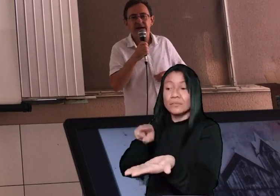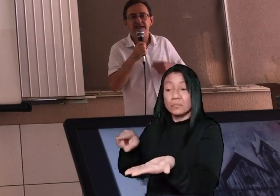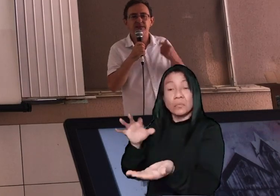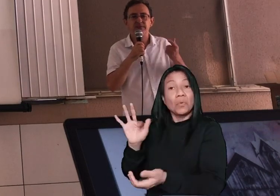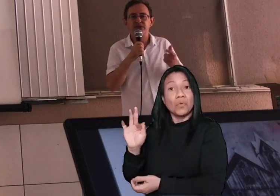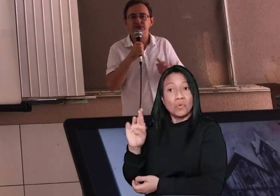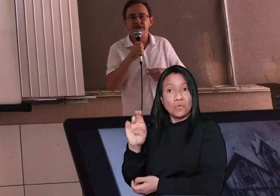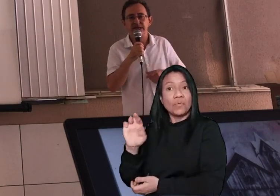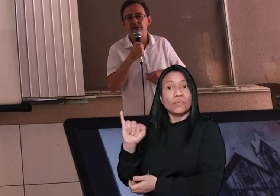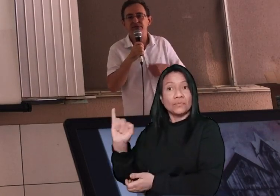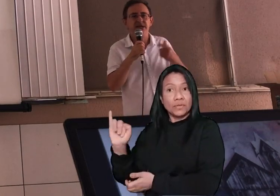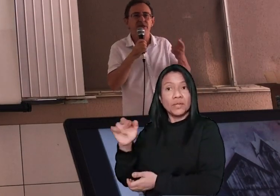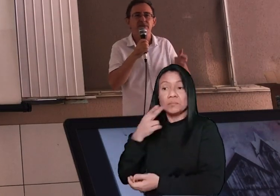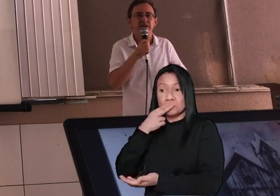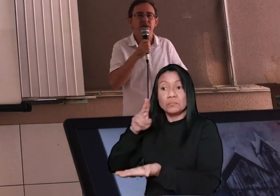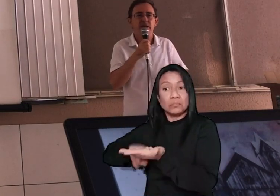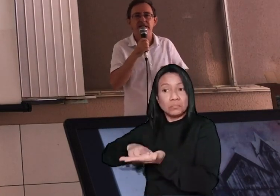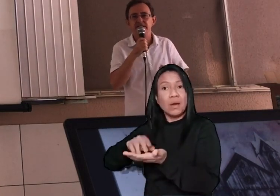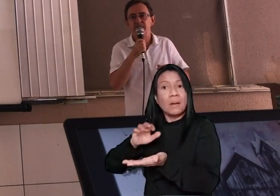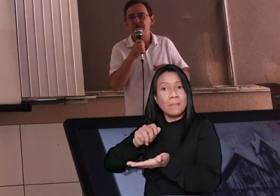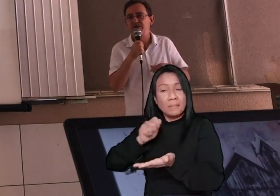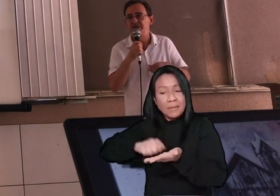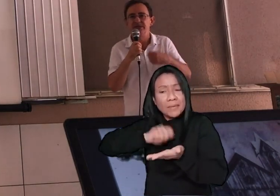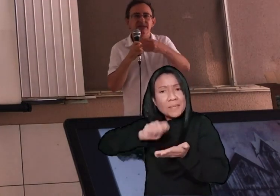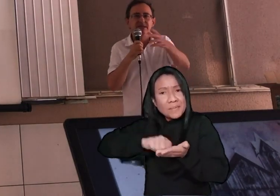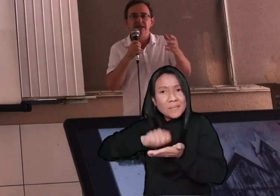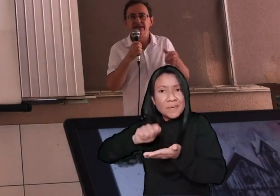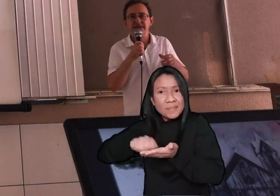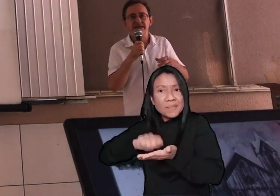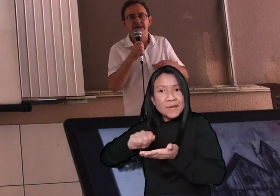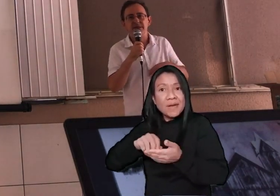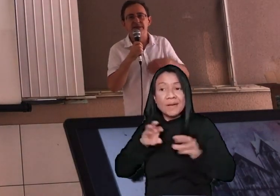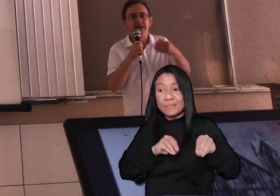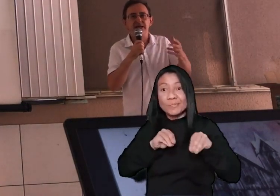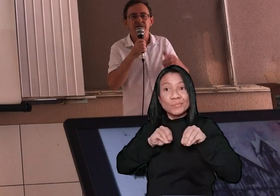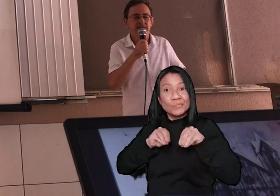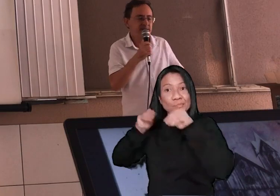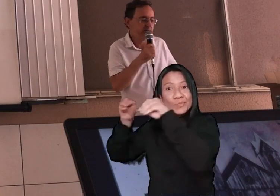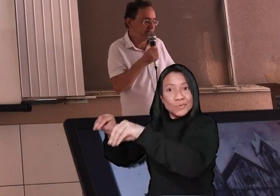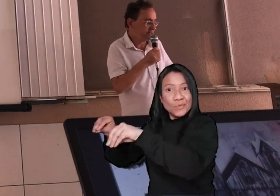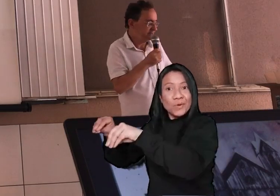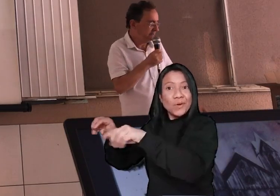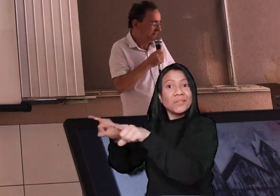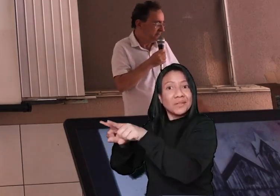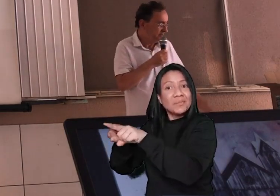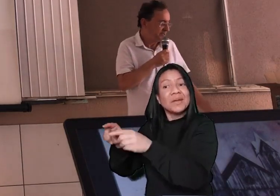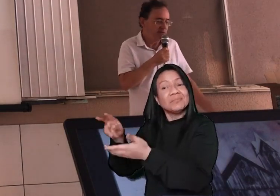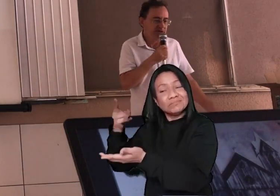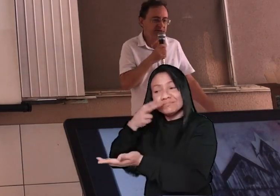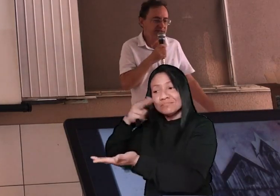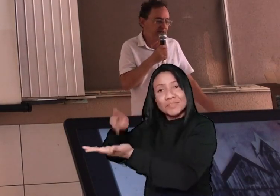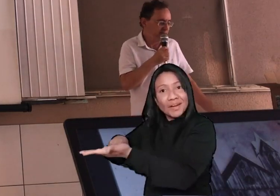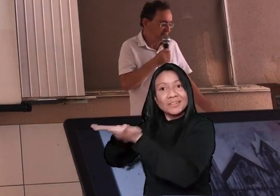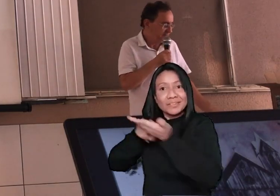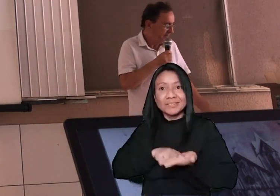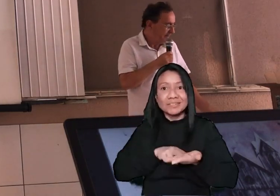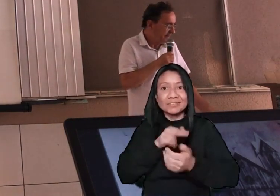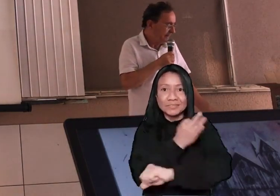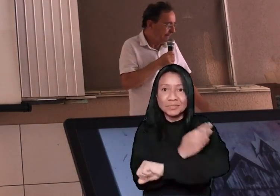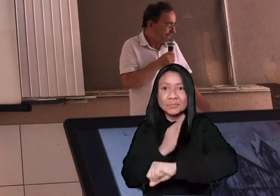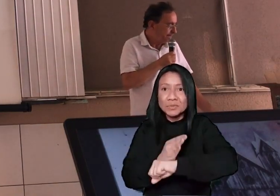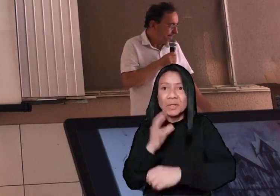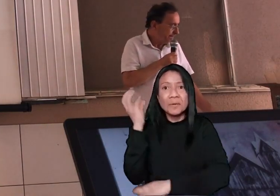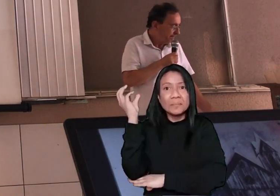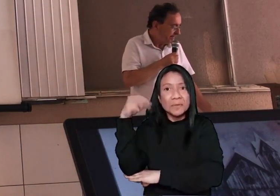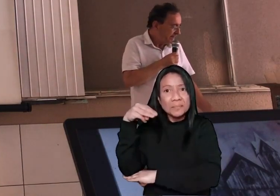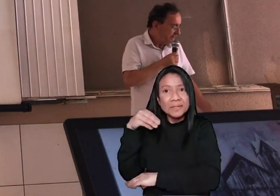mandava cartas para pessoas aqui de Beltrão, mandava cartas para pessoas aqui de Marmeleiro, Renascença, né? Gostava muito de escrever,